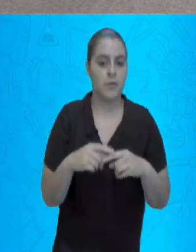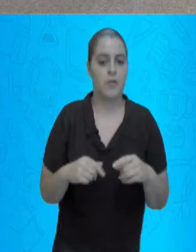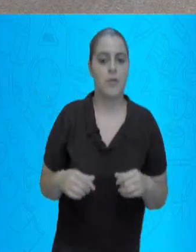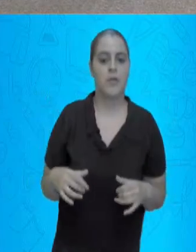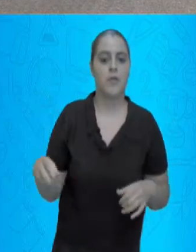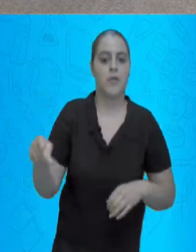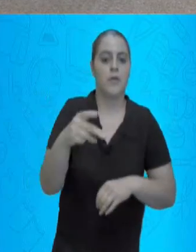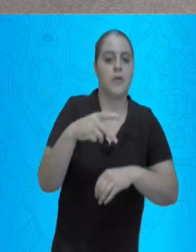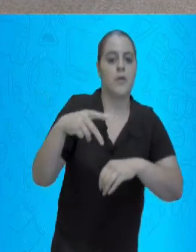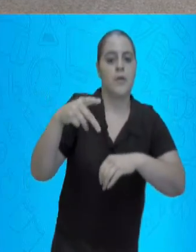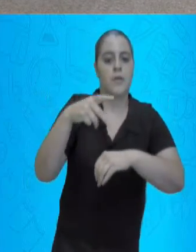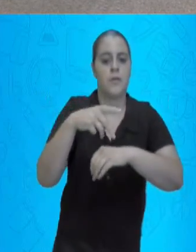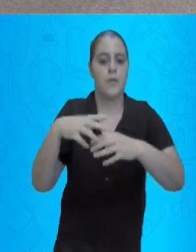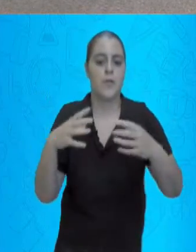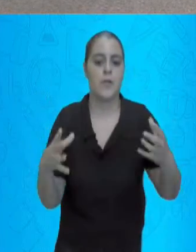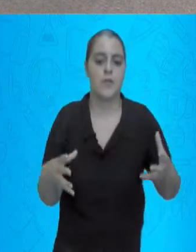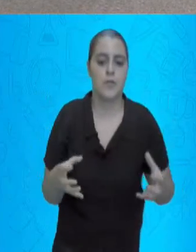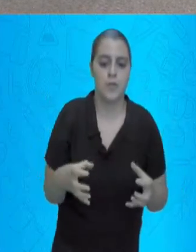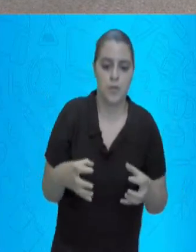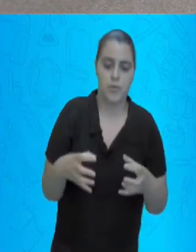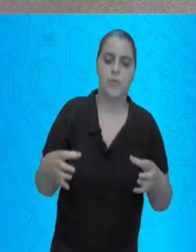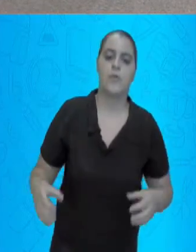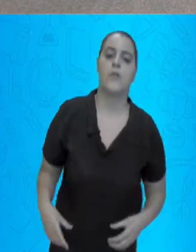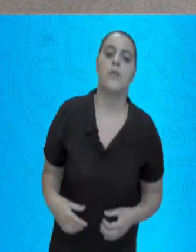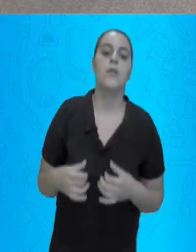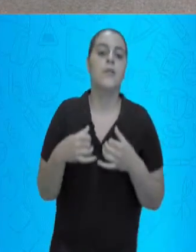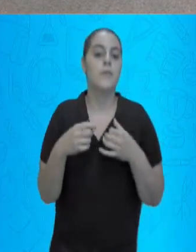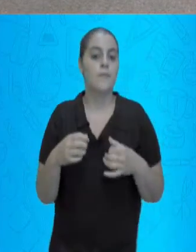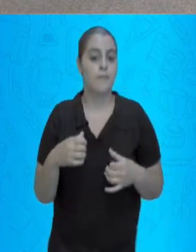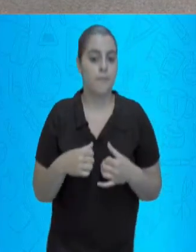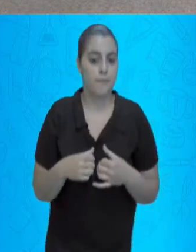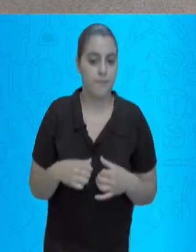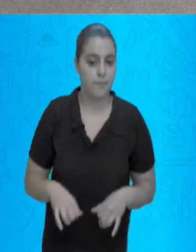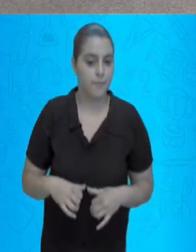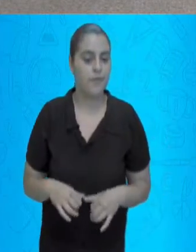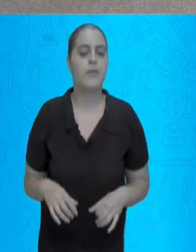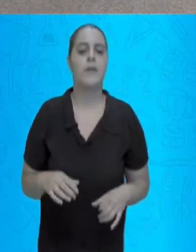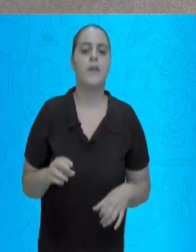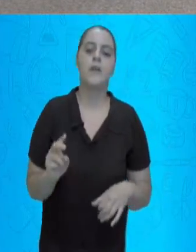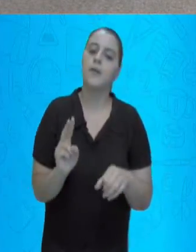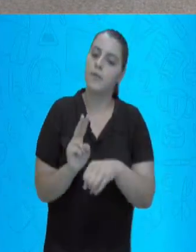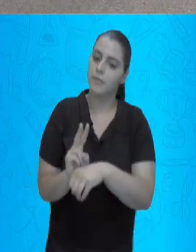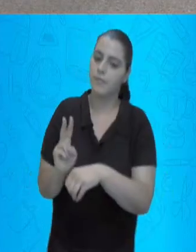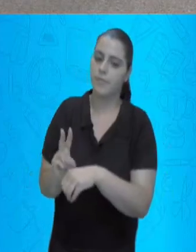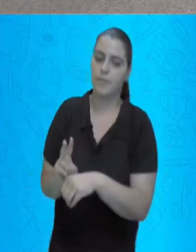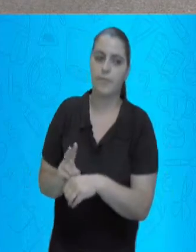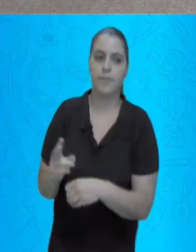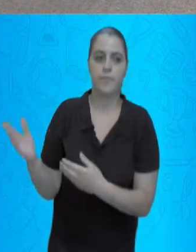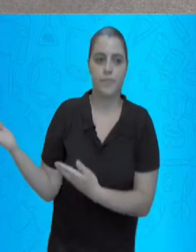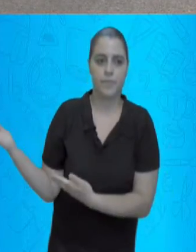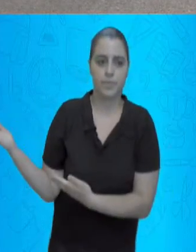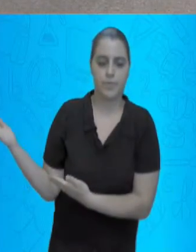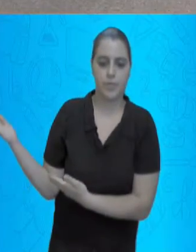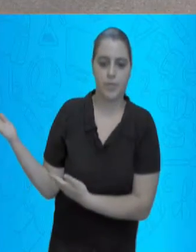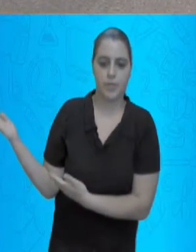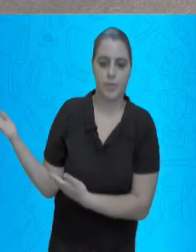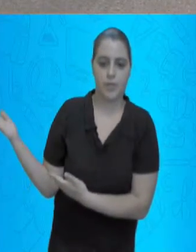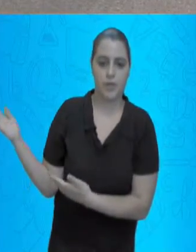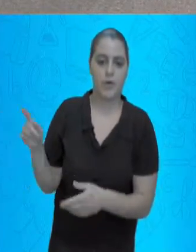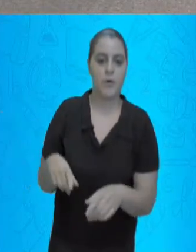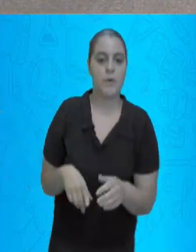de rochas e ele acaba ficando completamente preservado. Ou vestígios, que são